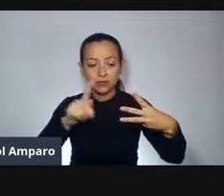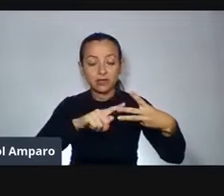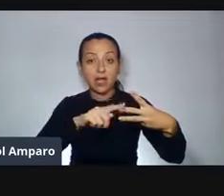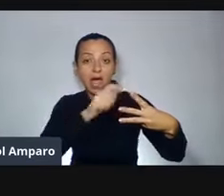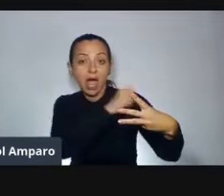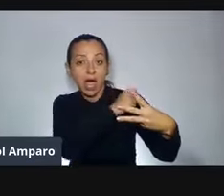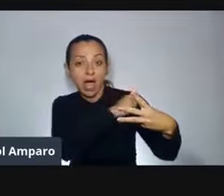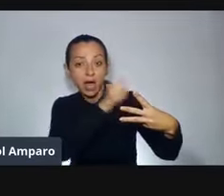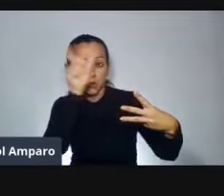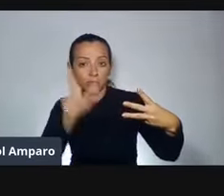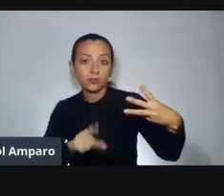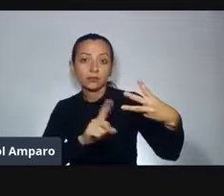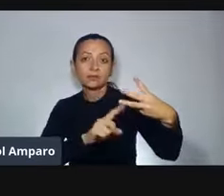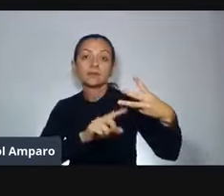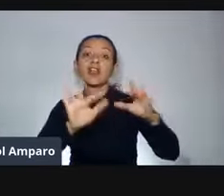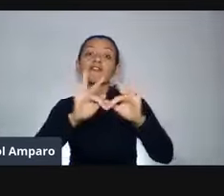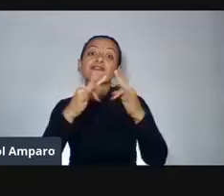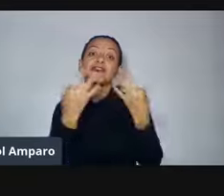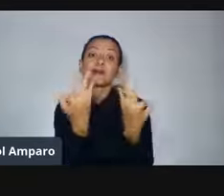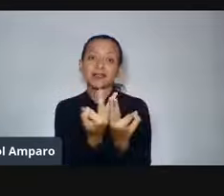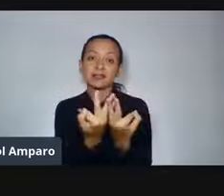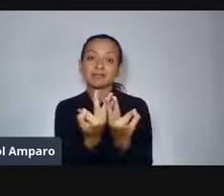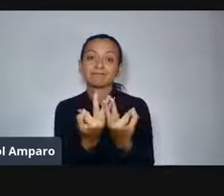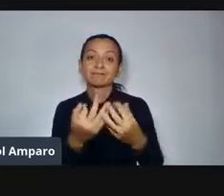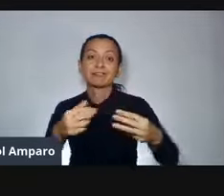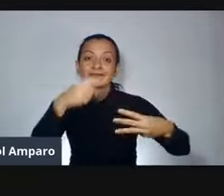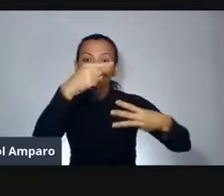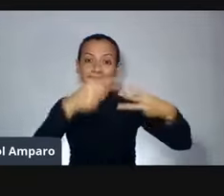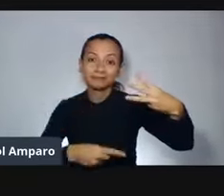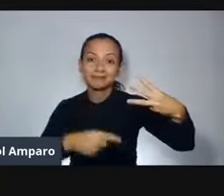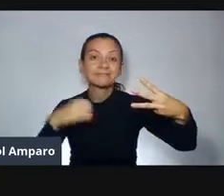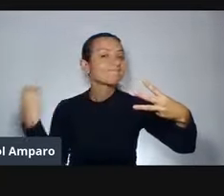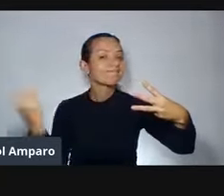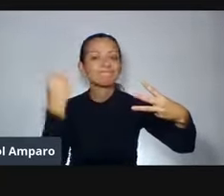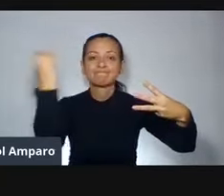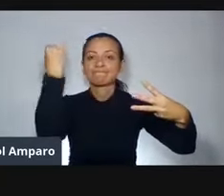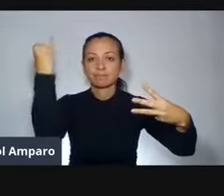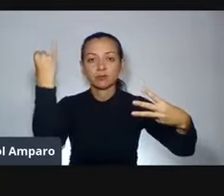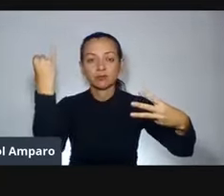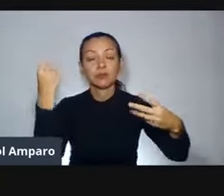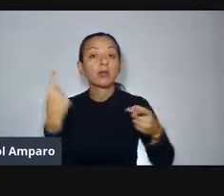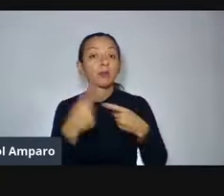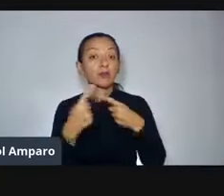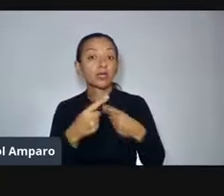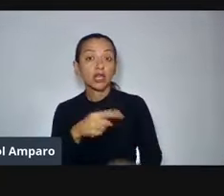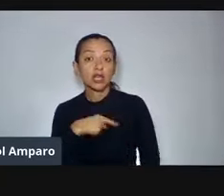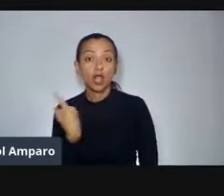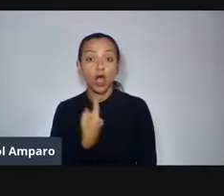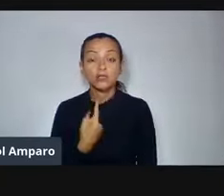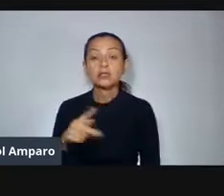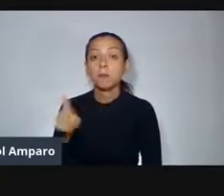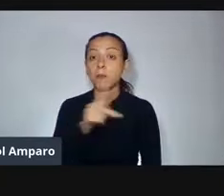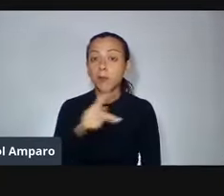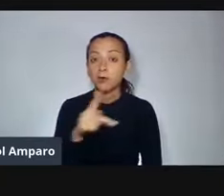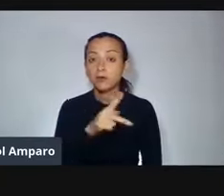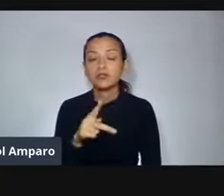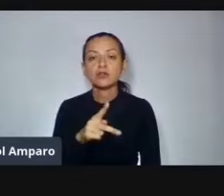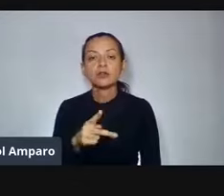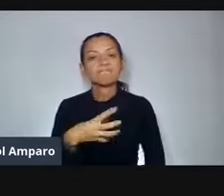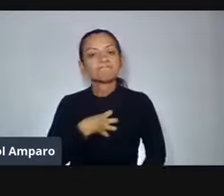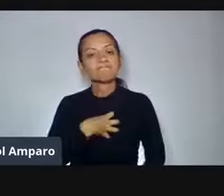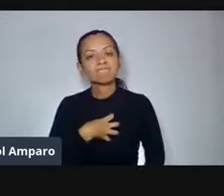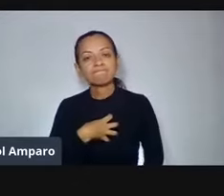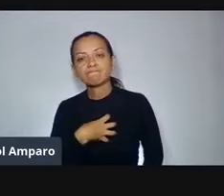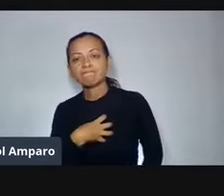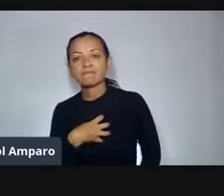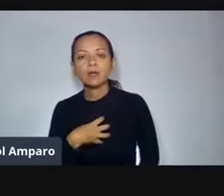nós verificamos, né, quando o aluno está conosco, né, na nossa classe, né, e outros professores de